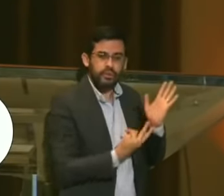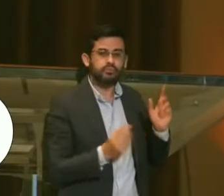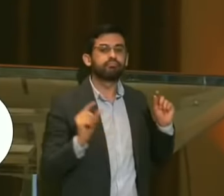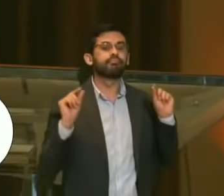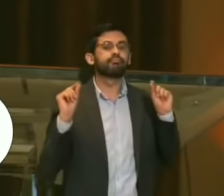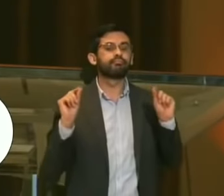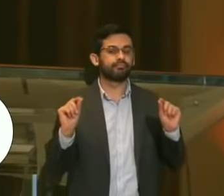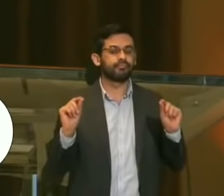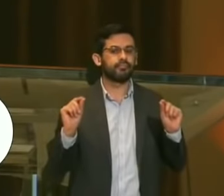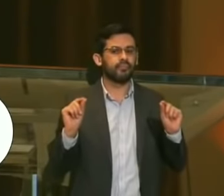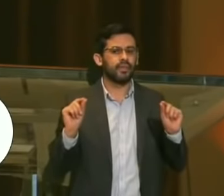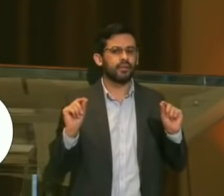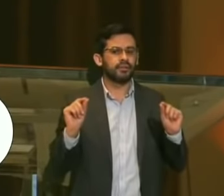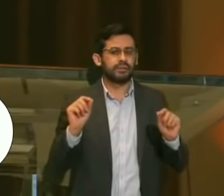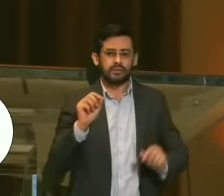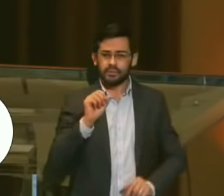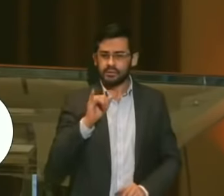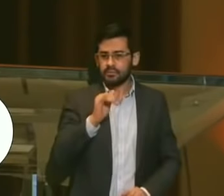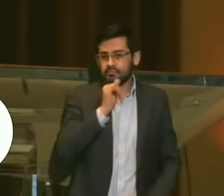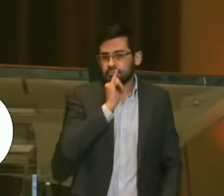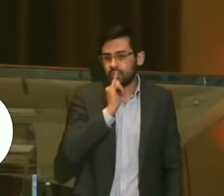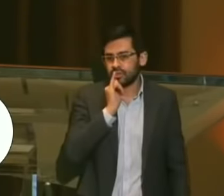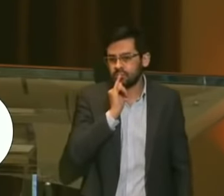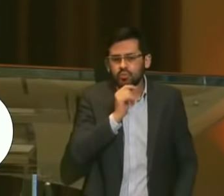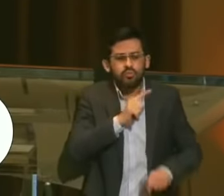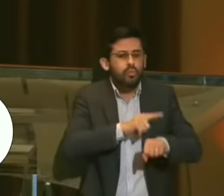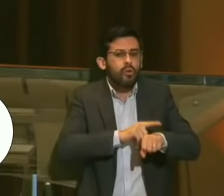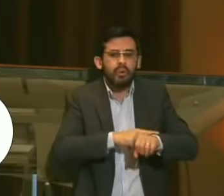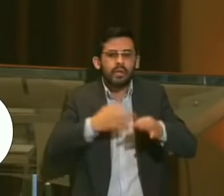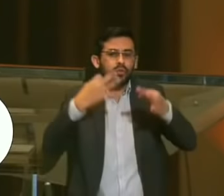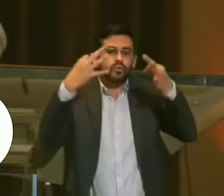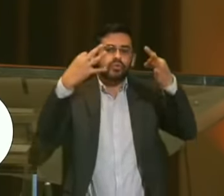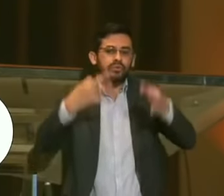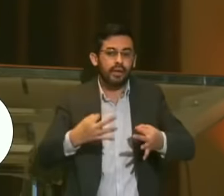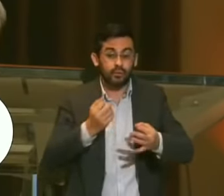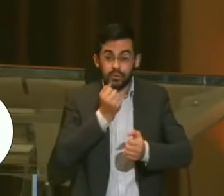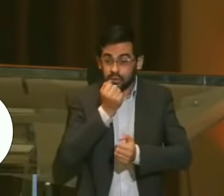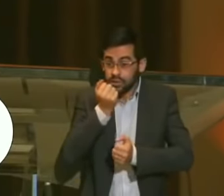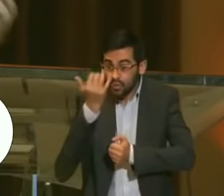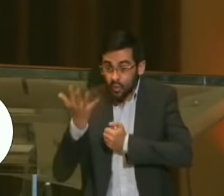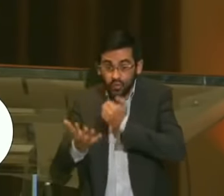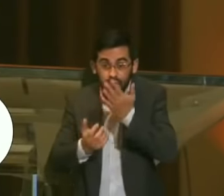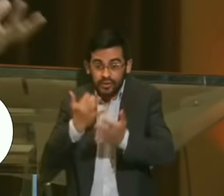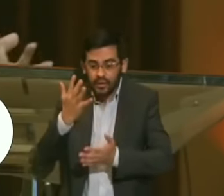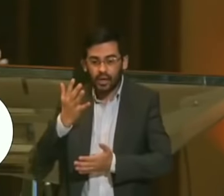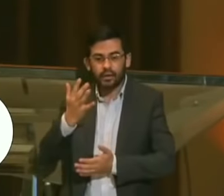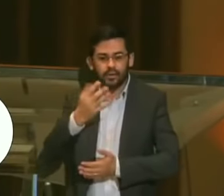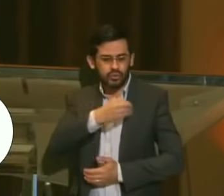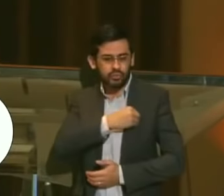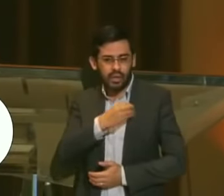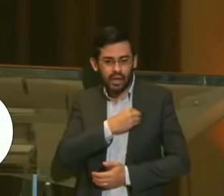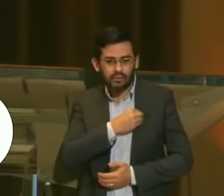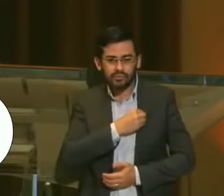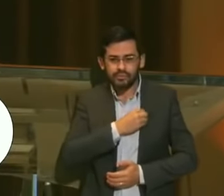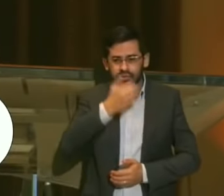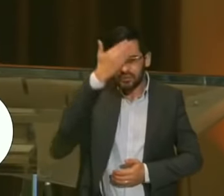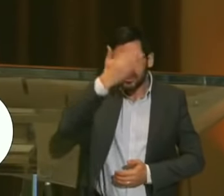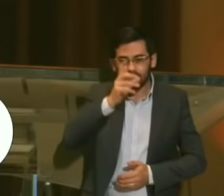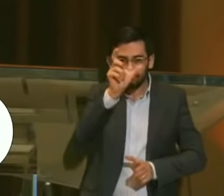era: quando se faz necessário confessar os nossos pecados uns aos